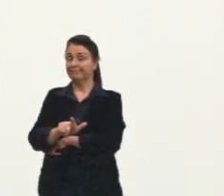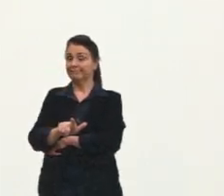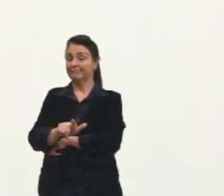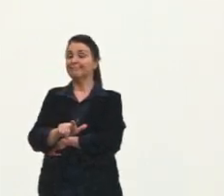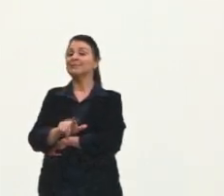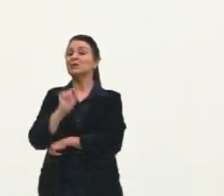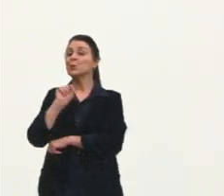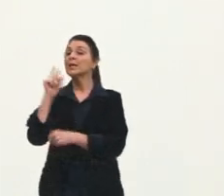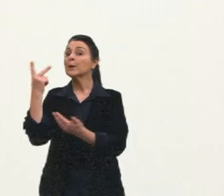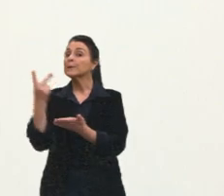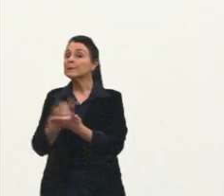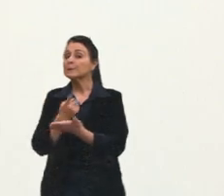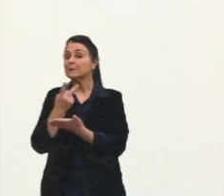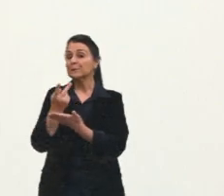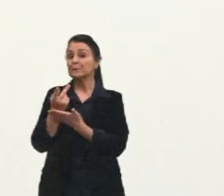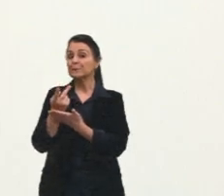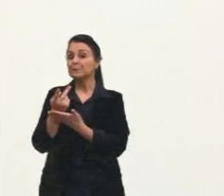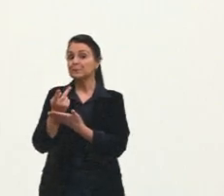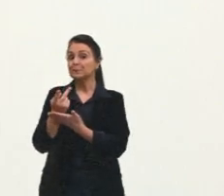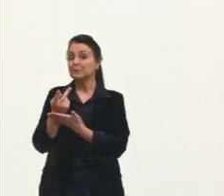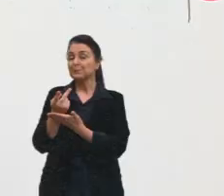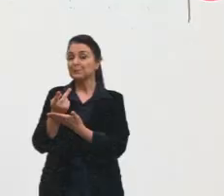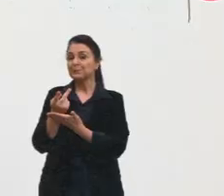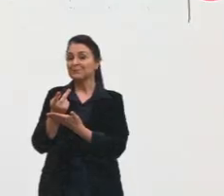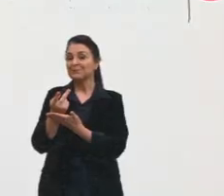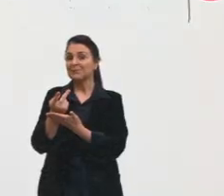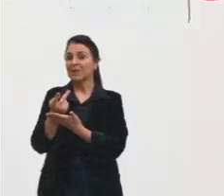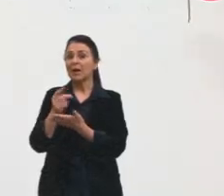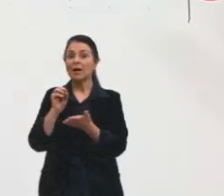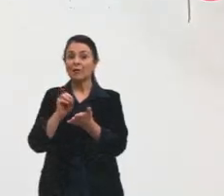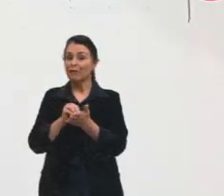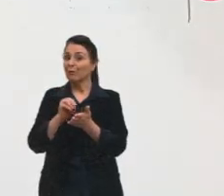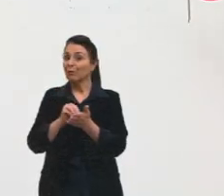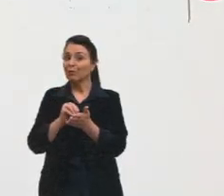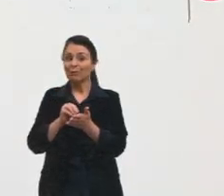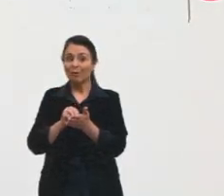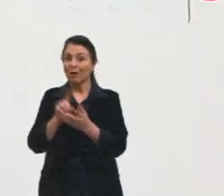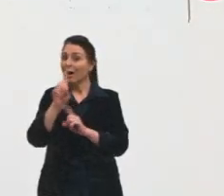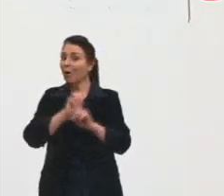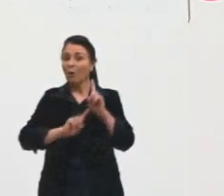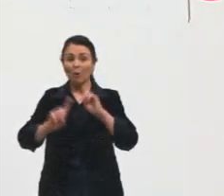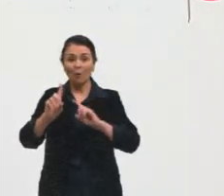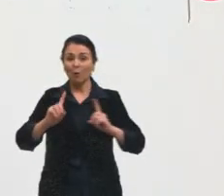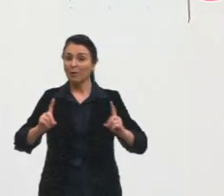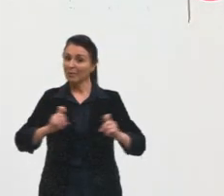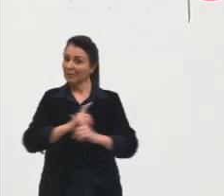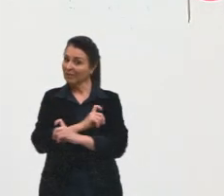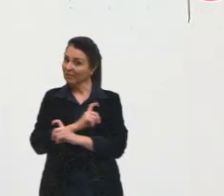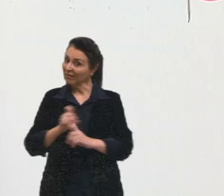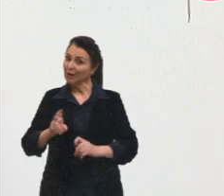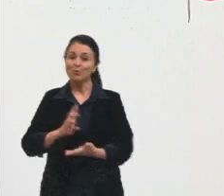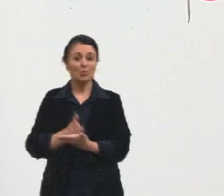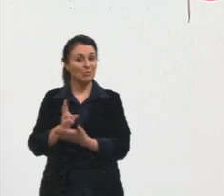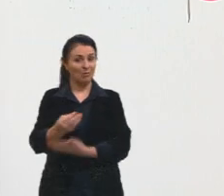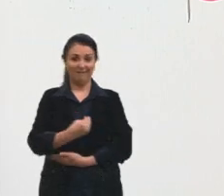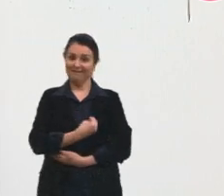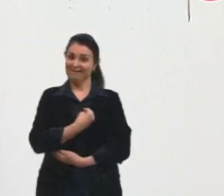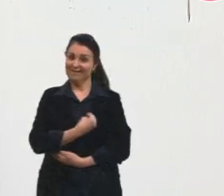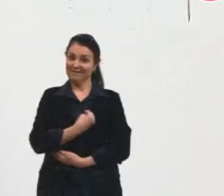aí o que que aconteceu como vocês viram que Ficaram algumas aqui ainda vivinhos